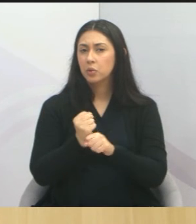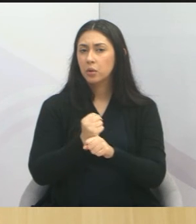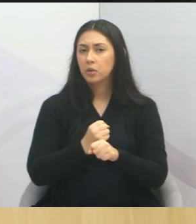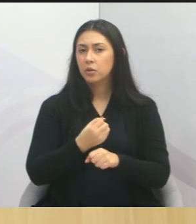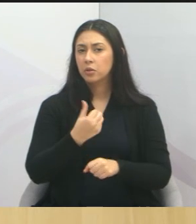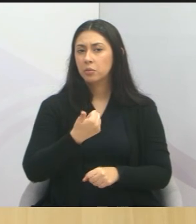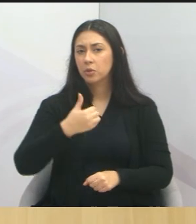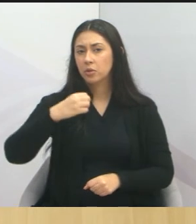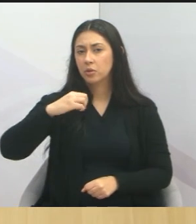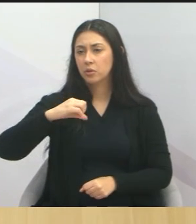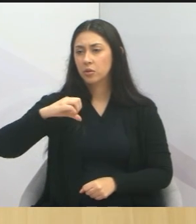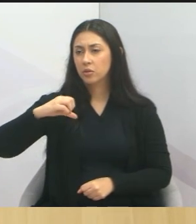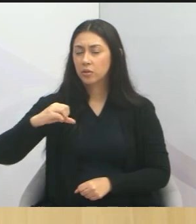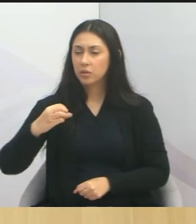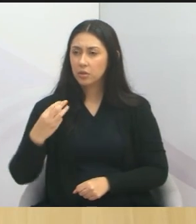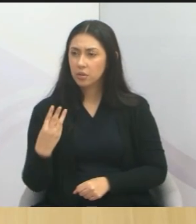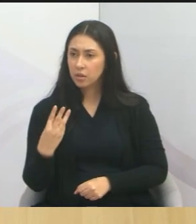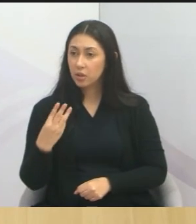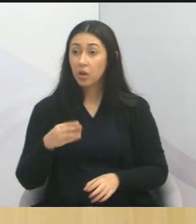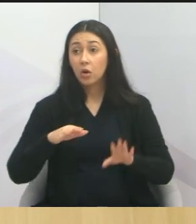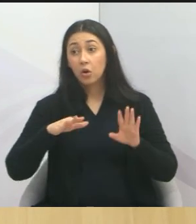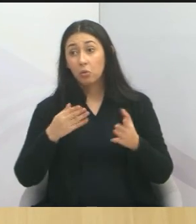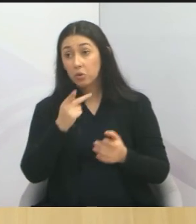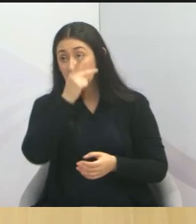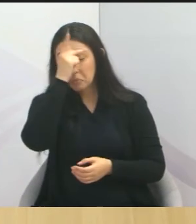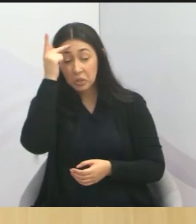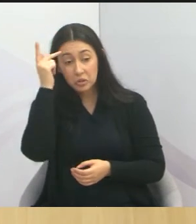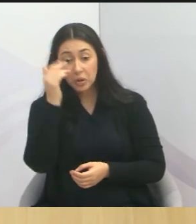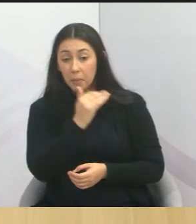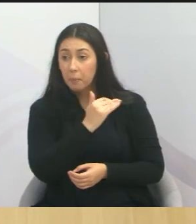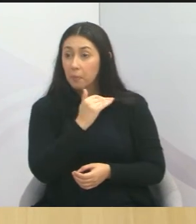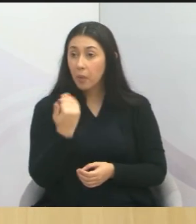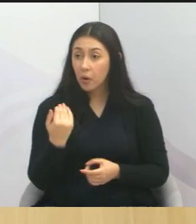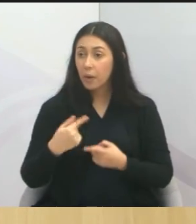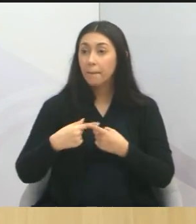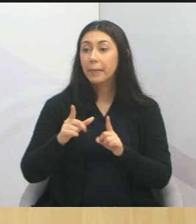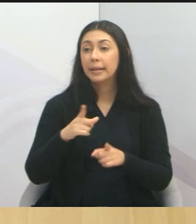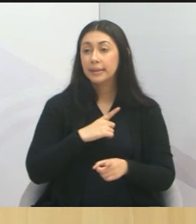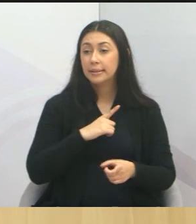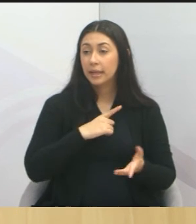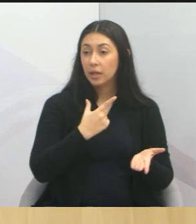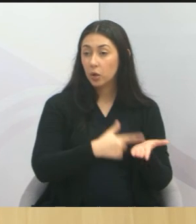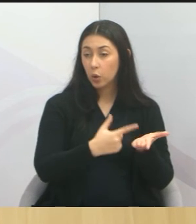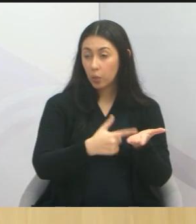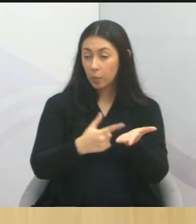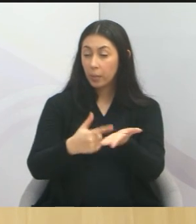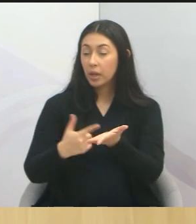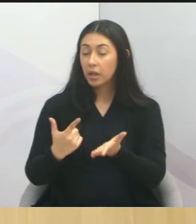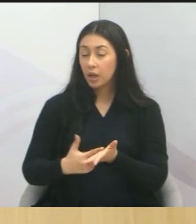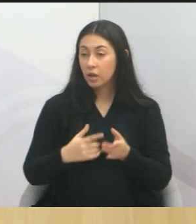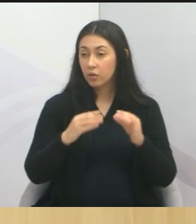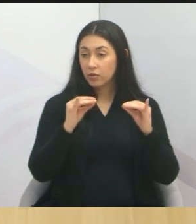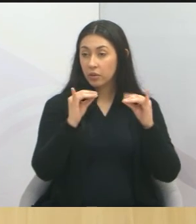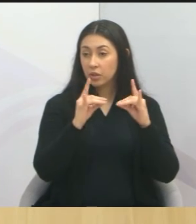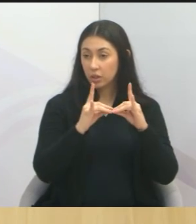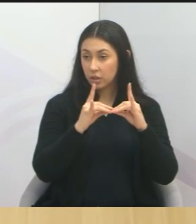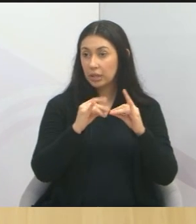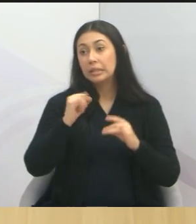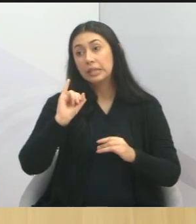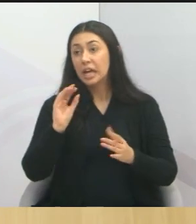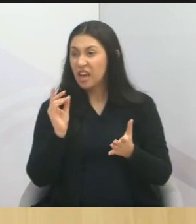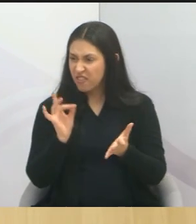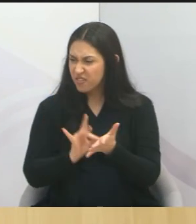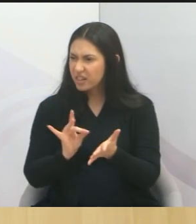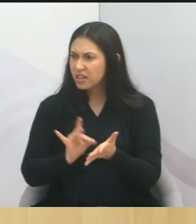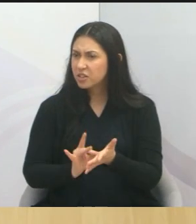13/93 quando o falecido possui plano funerário Em caso positivo Qual